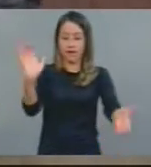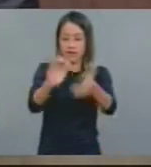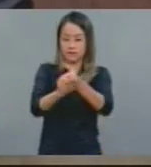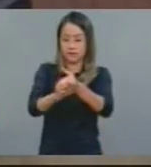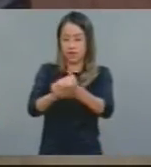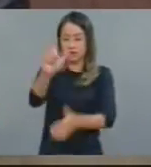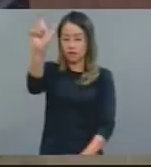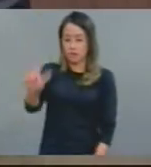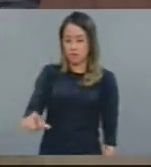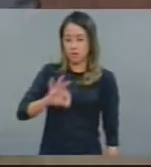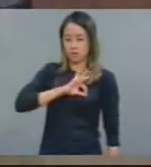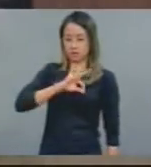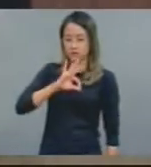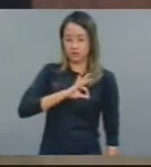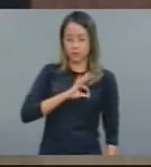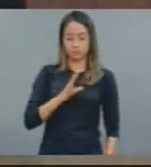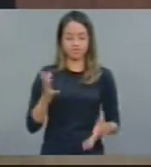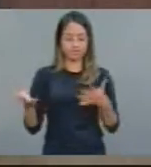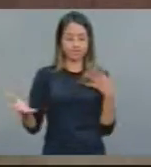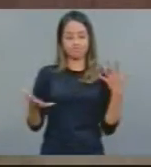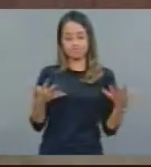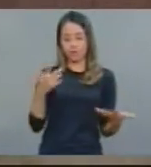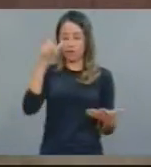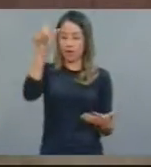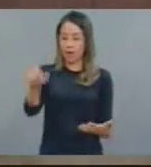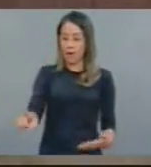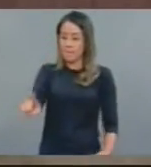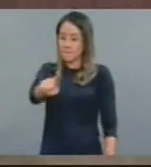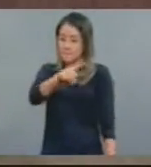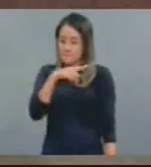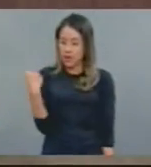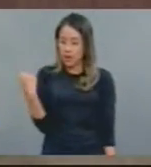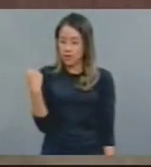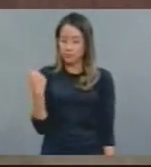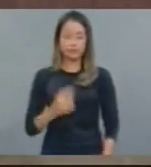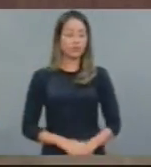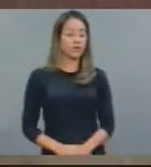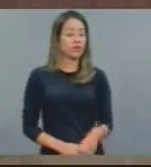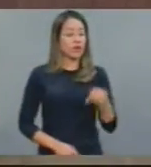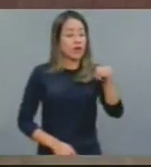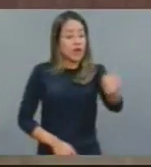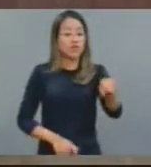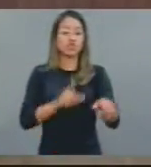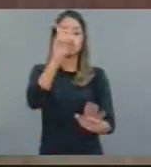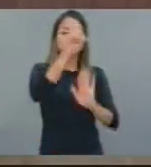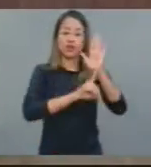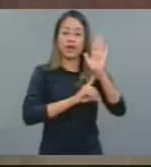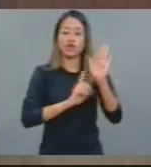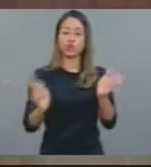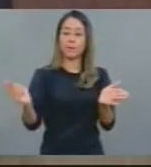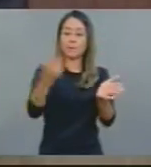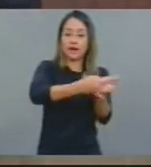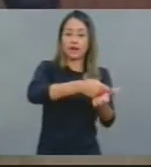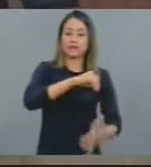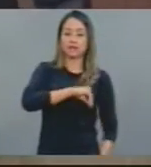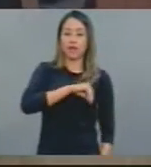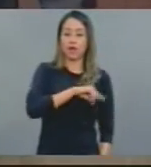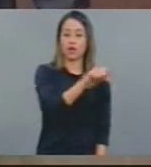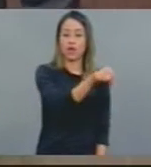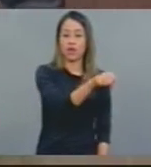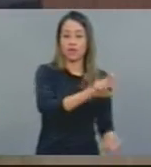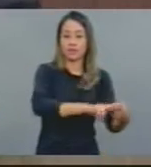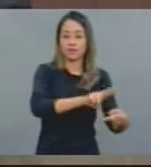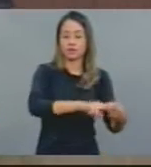dos servidores estaduais, a pensão vitalícia, mas com esta norma que o governo Camilo quer aprovar,